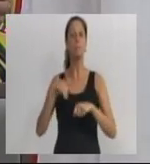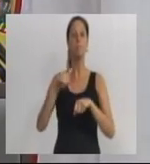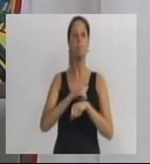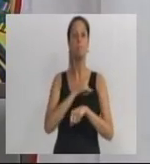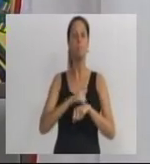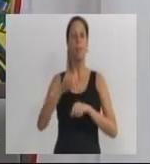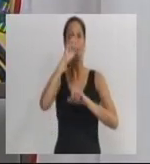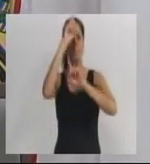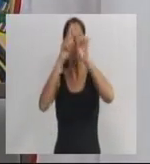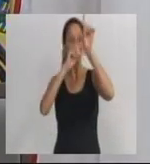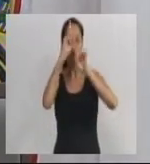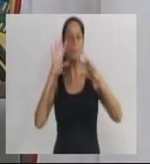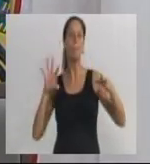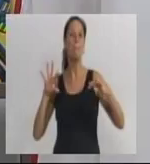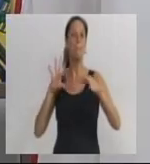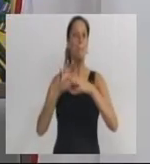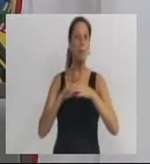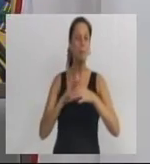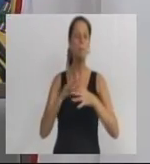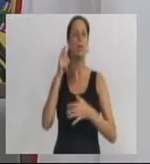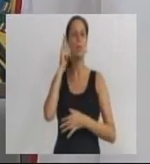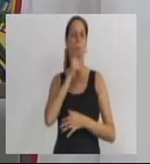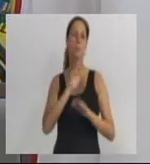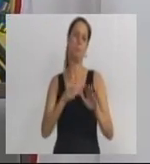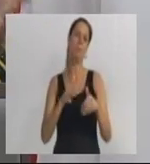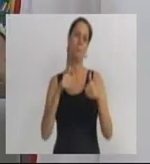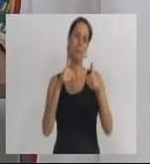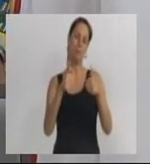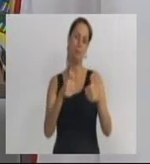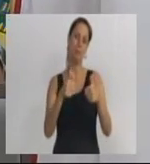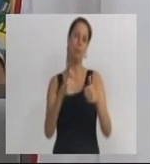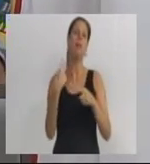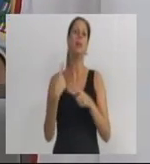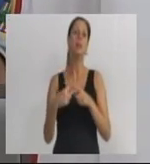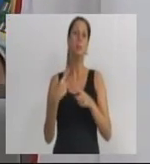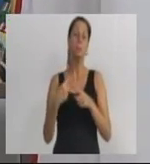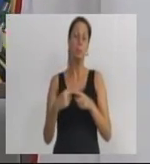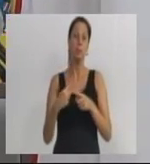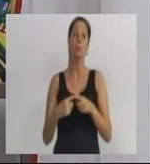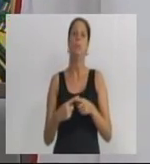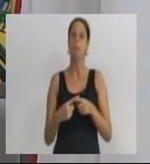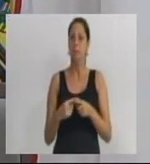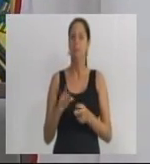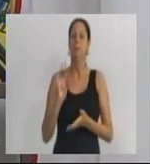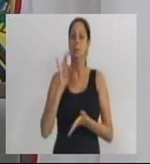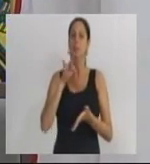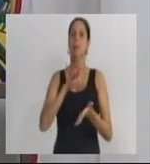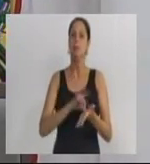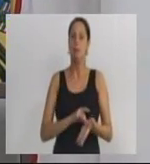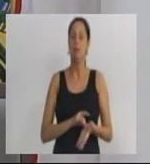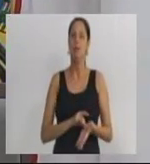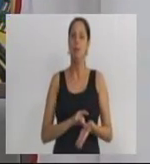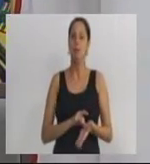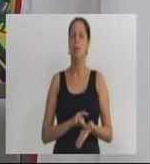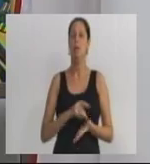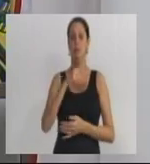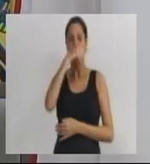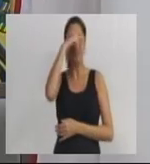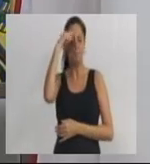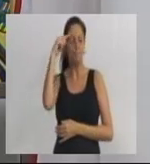ser em parceria, porque, querendo ou não, nós enterramos o vereador Marcos da Rosa, o vereador Marco